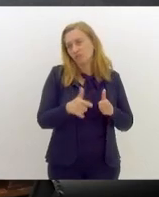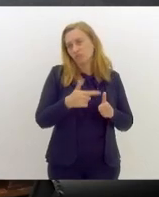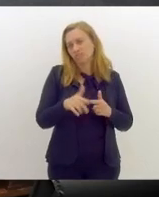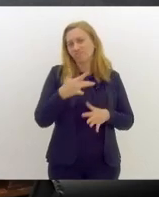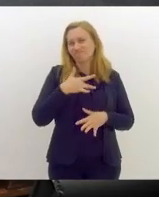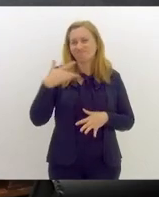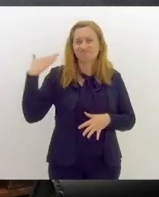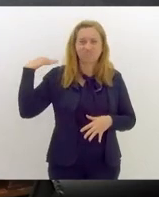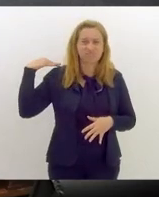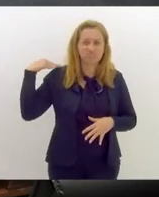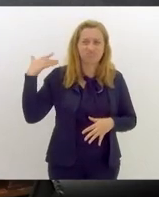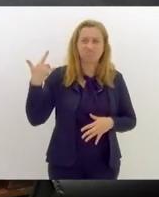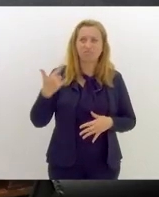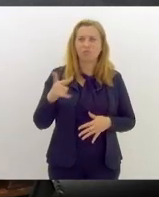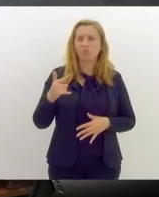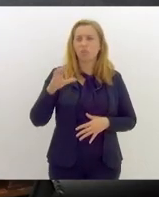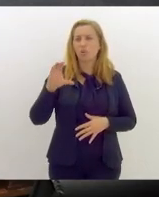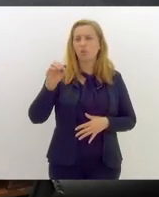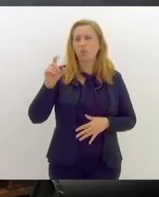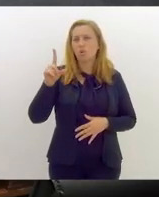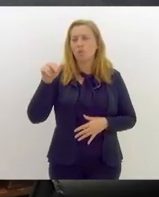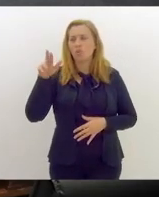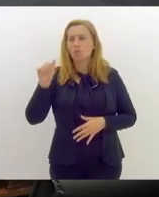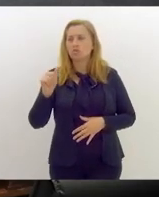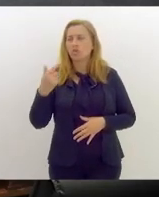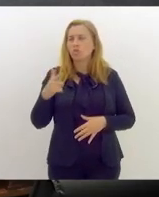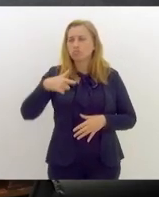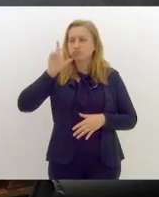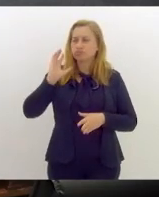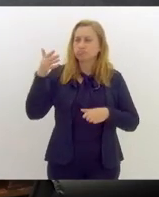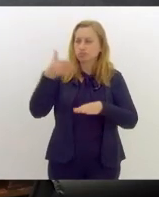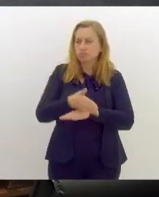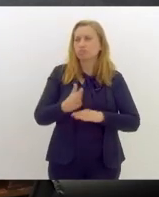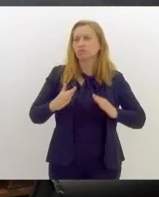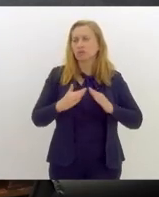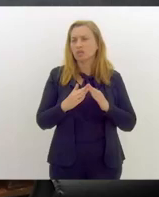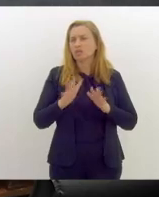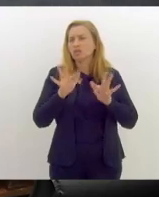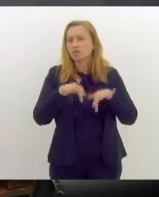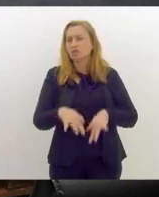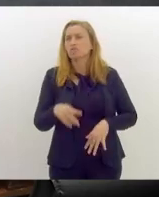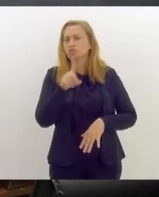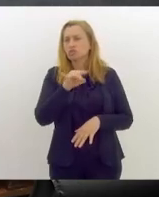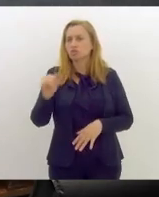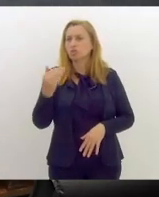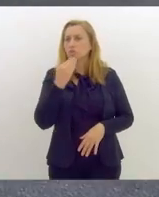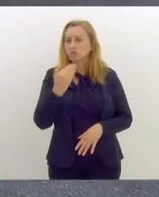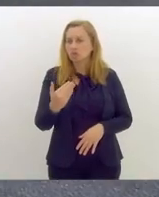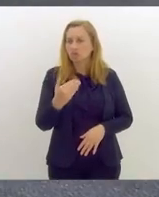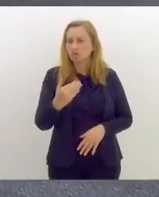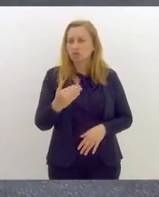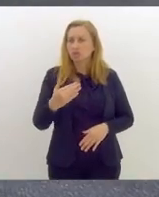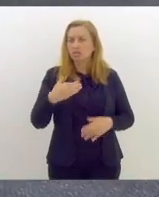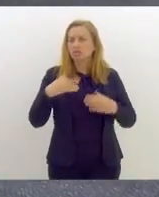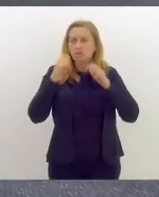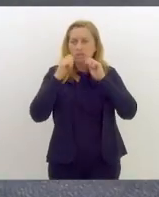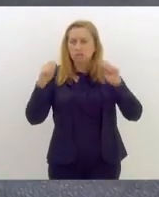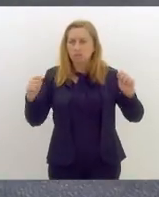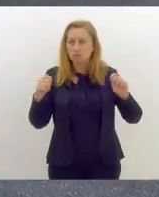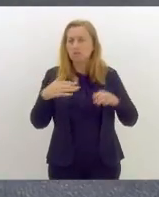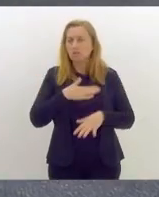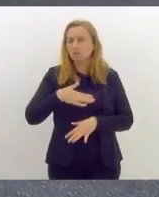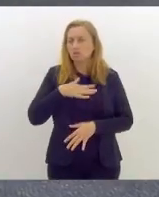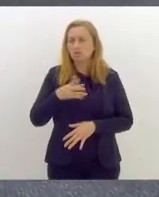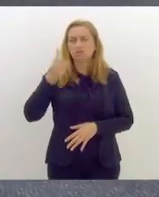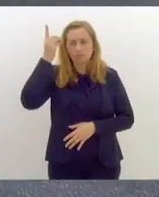coluna e ontem quando eu cheguei aqui na casa no final do dia eu solicitei a minha Assessoria e gostei